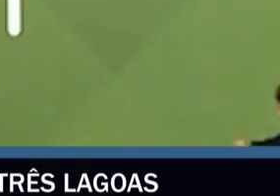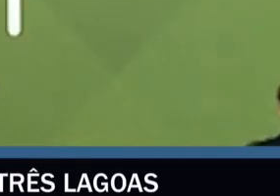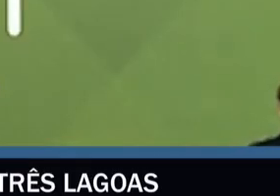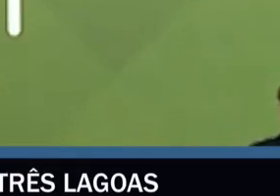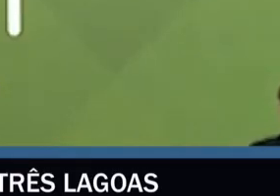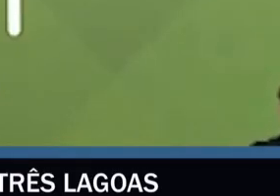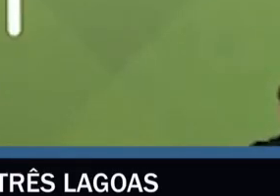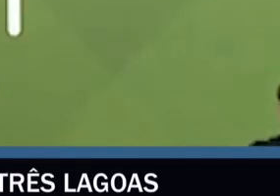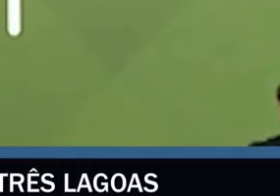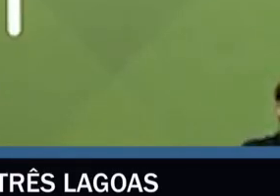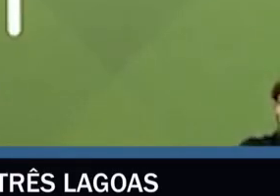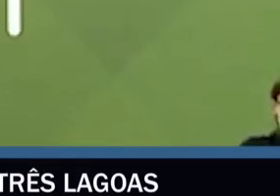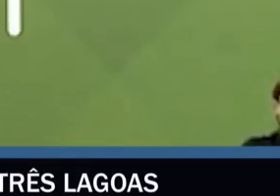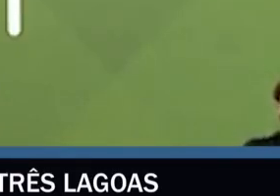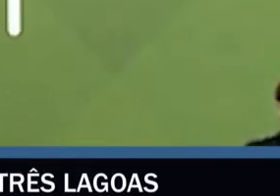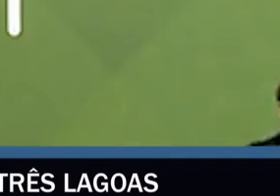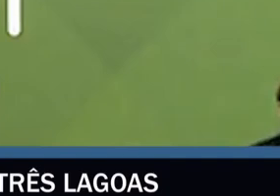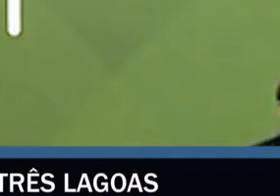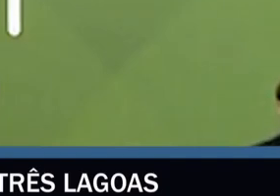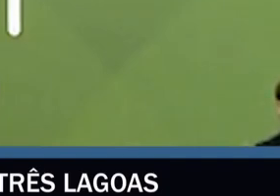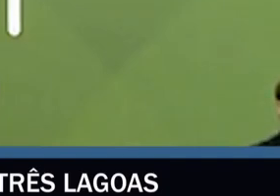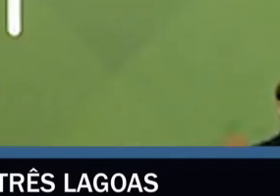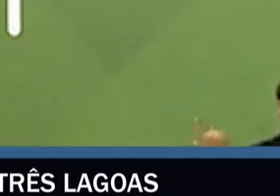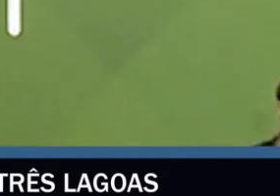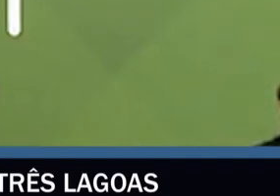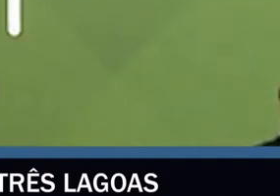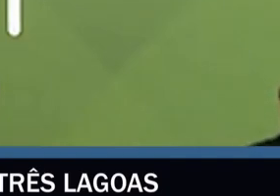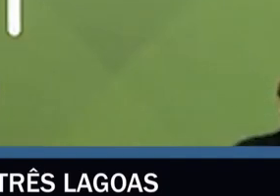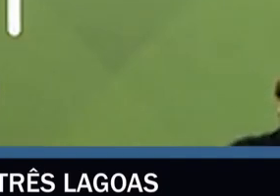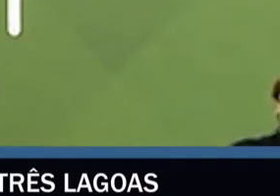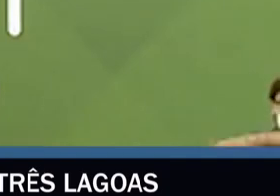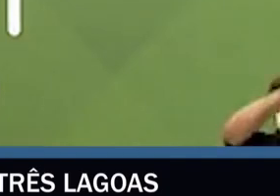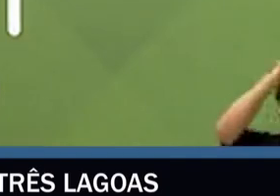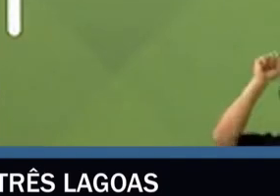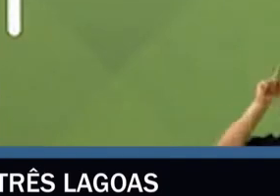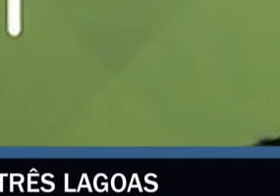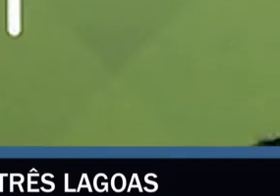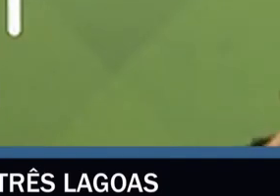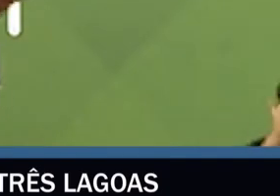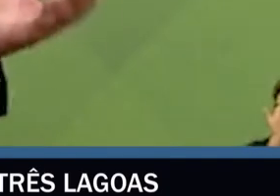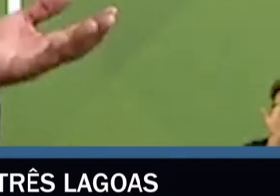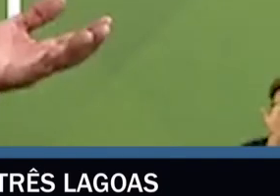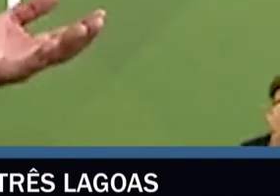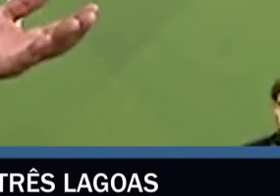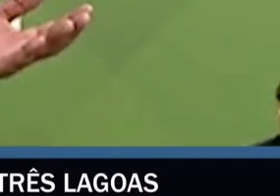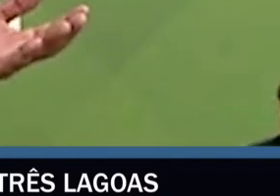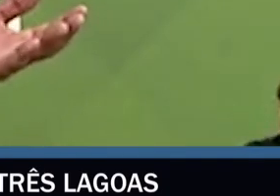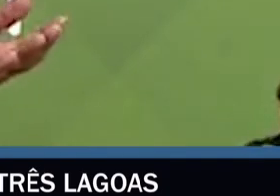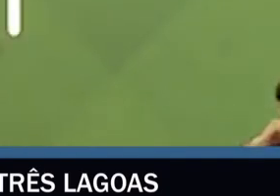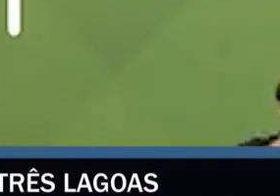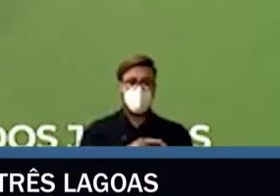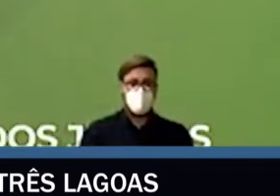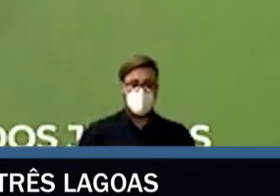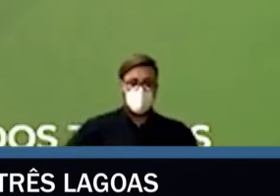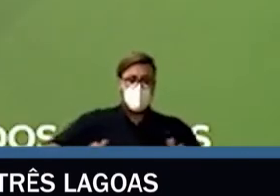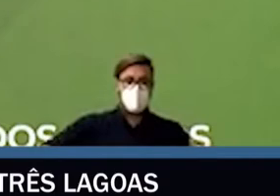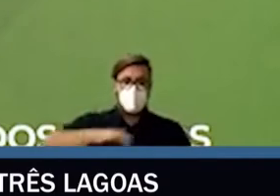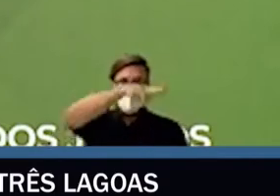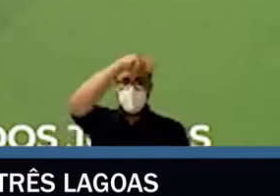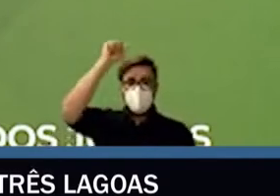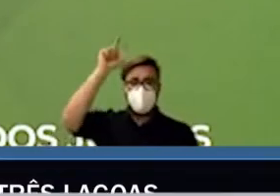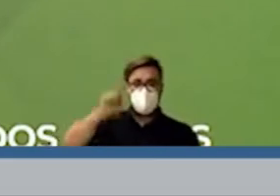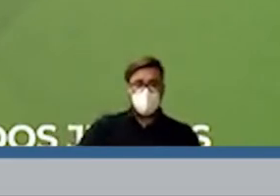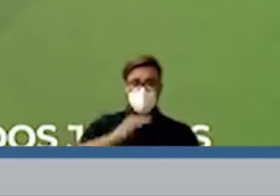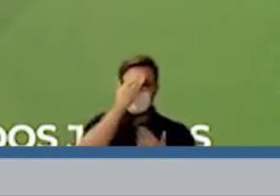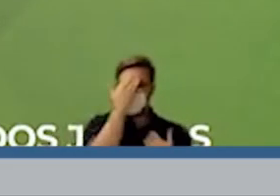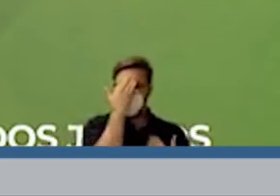governador do Estado participou da Live da Secretaria de Saúde e parabenizou a coragem dos trabalhadores da saúde